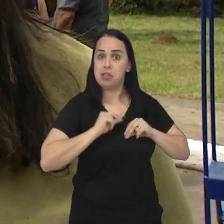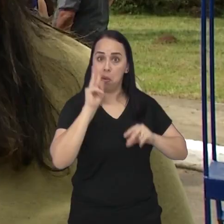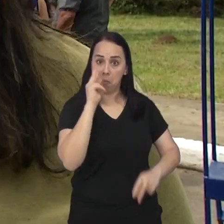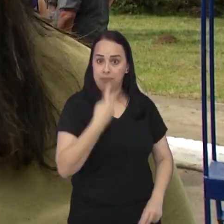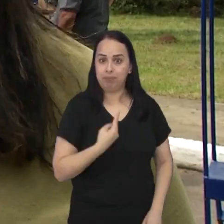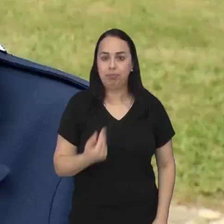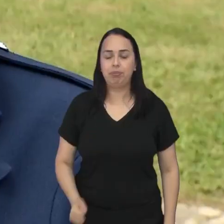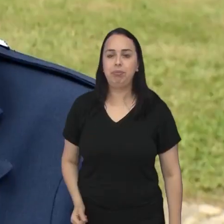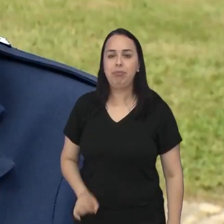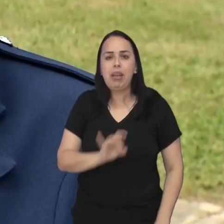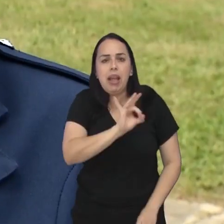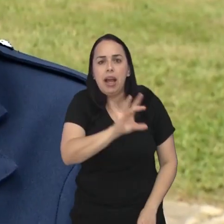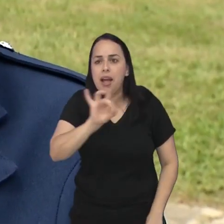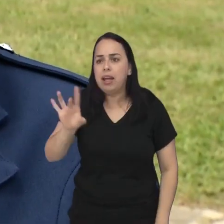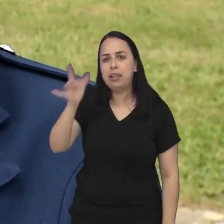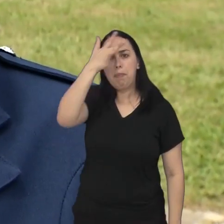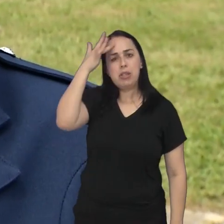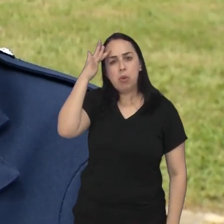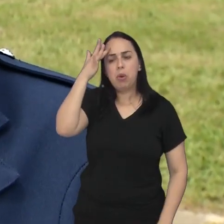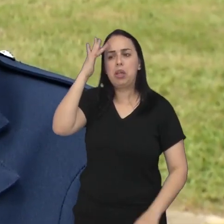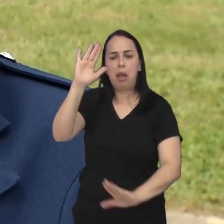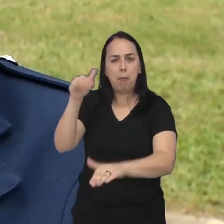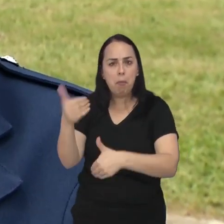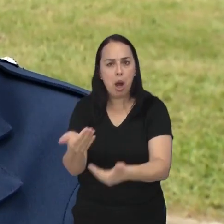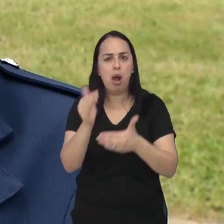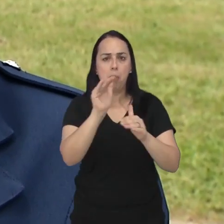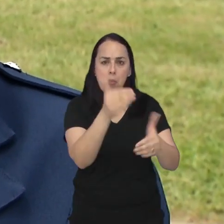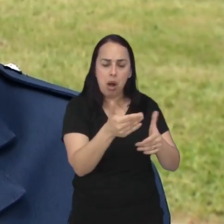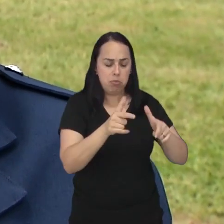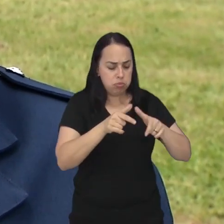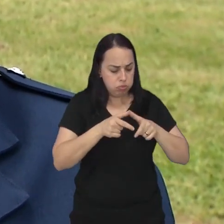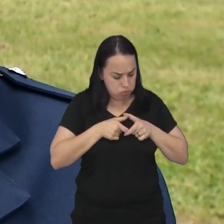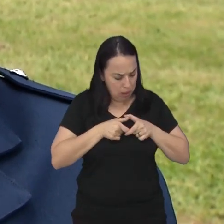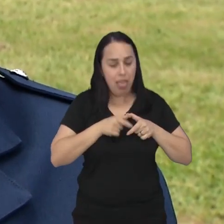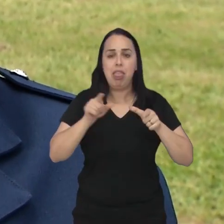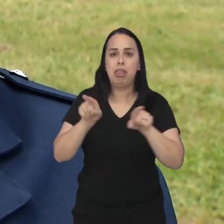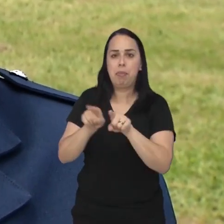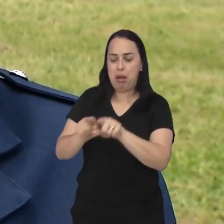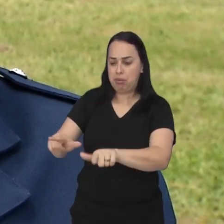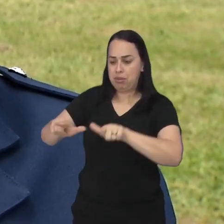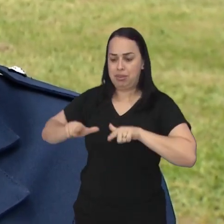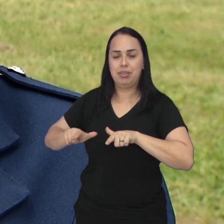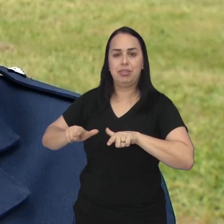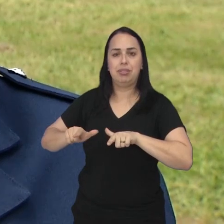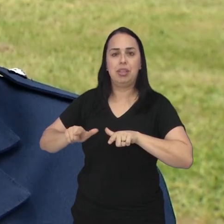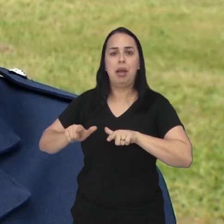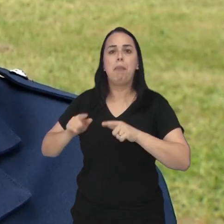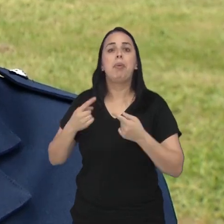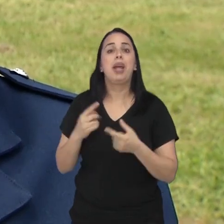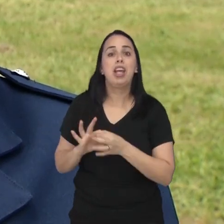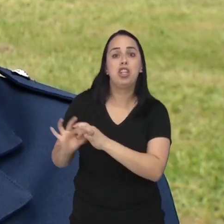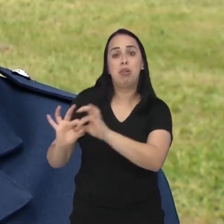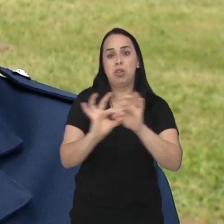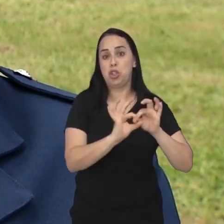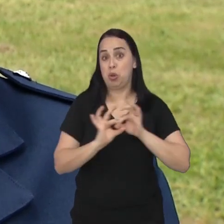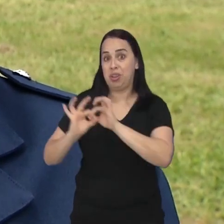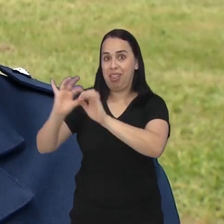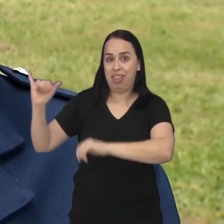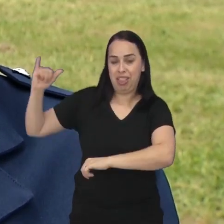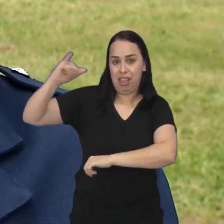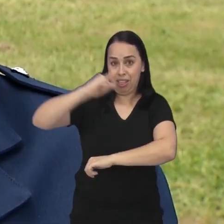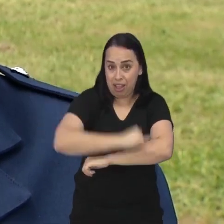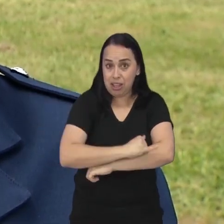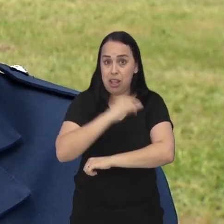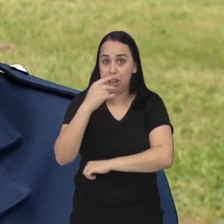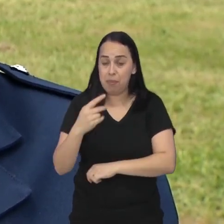esse reconhecimento. Cada um dos agraciados hoje, tanto como membro honorário quanto com a medalha militar, eles fazem parte de uma grande equipe